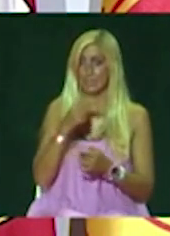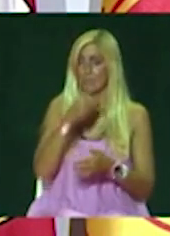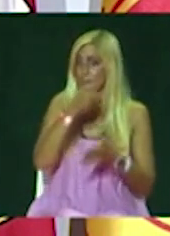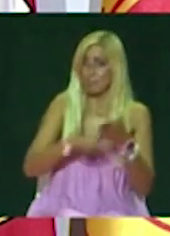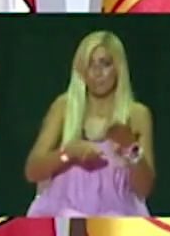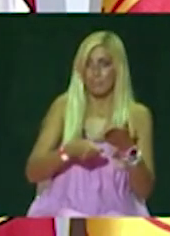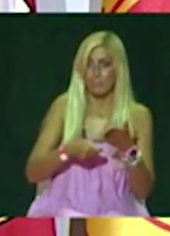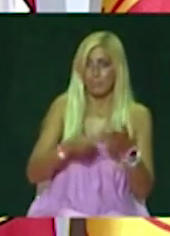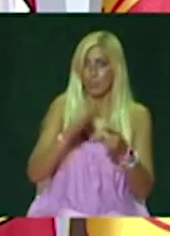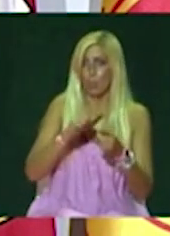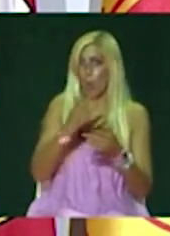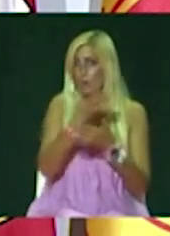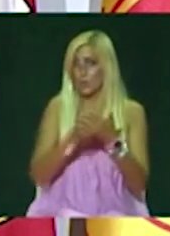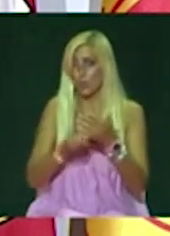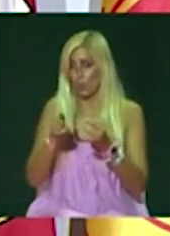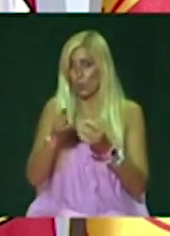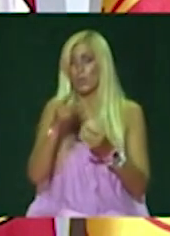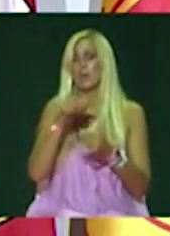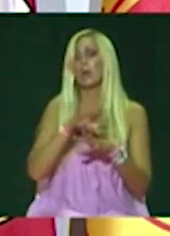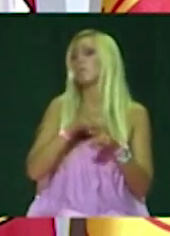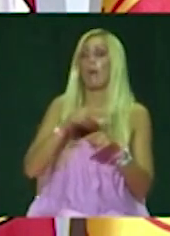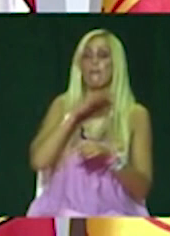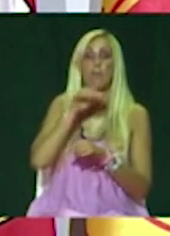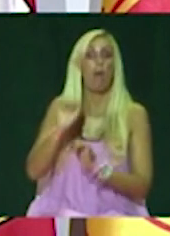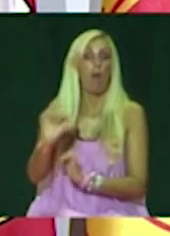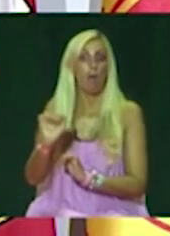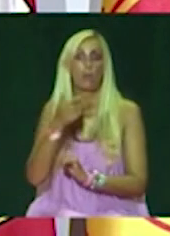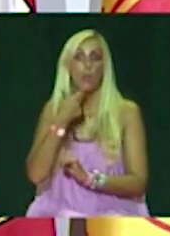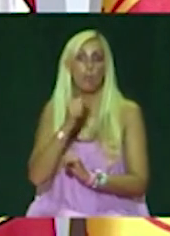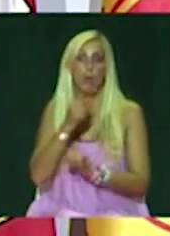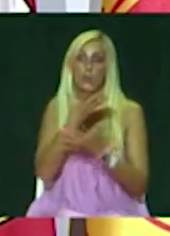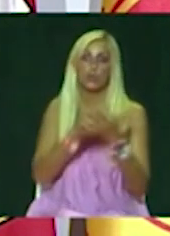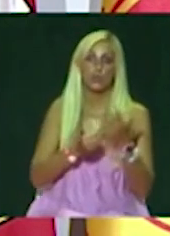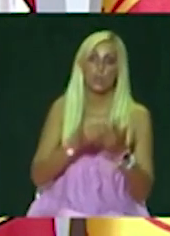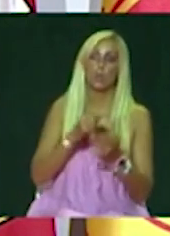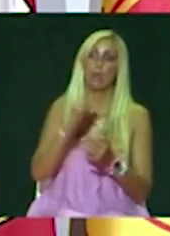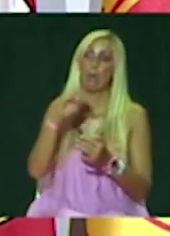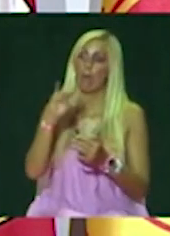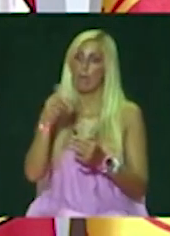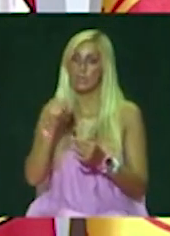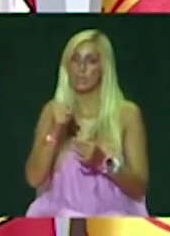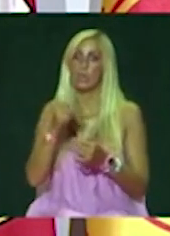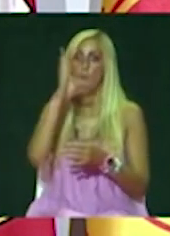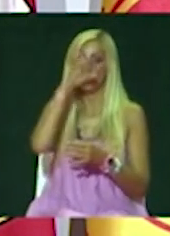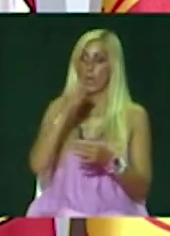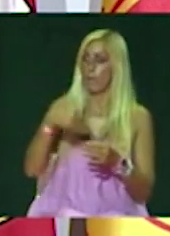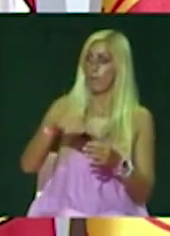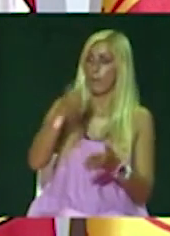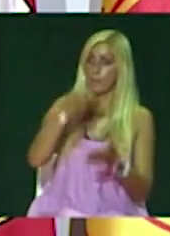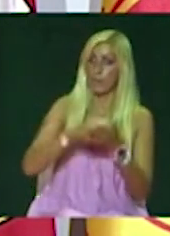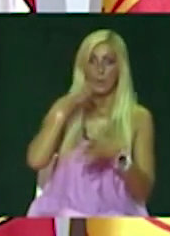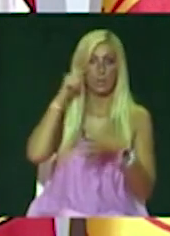não há dedução à coleta. E por isso, para essas famílias que não vão poder deduzir à coleta, o Estado pagará uma